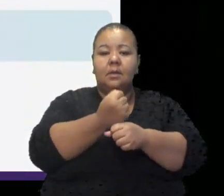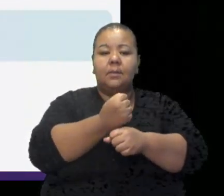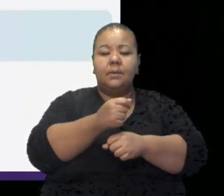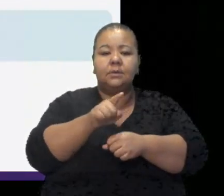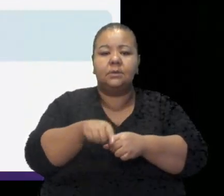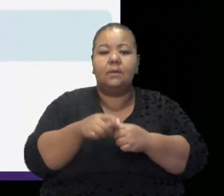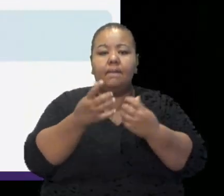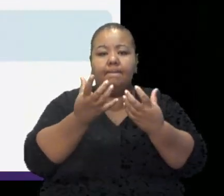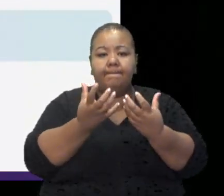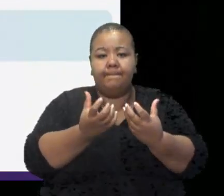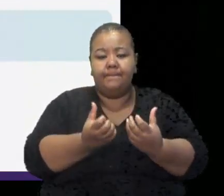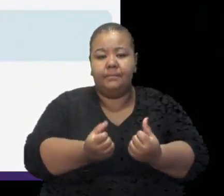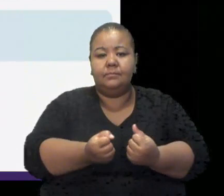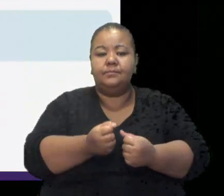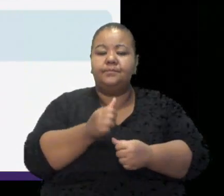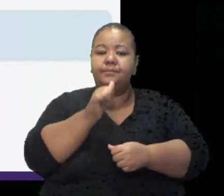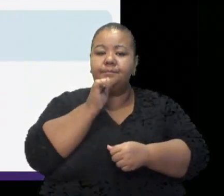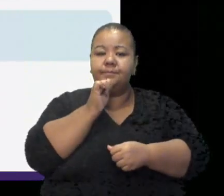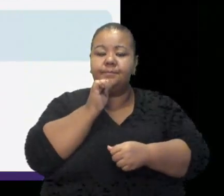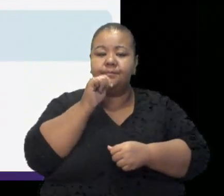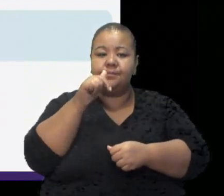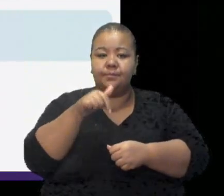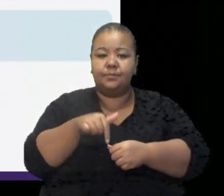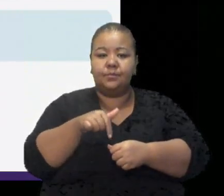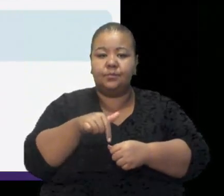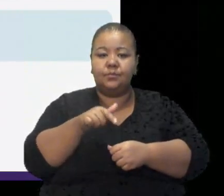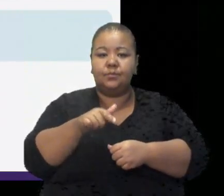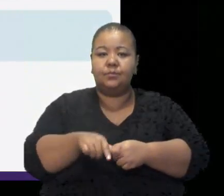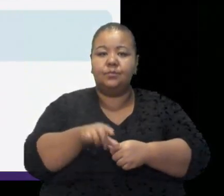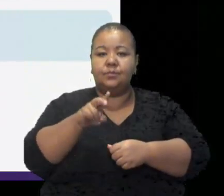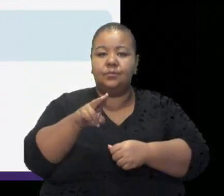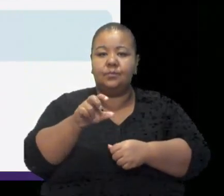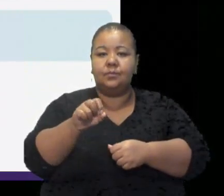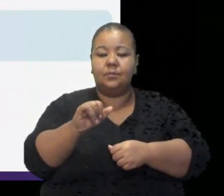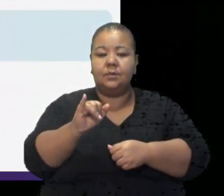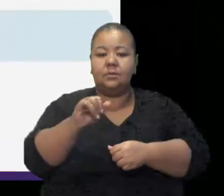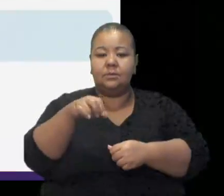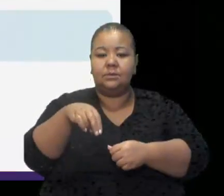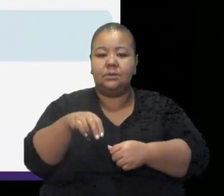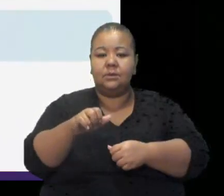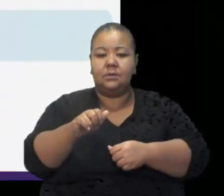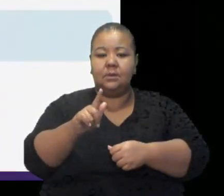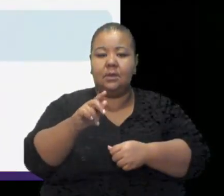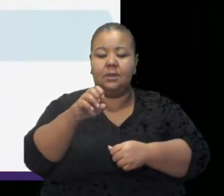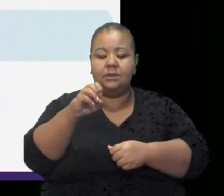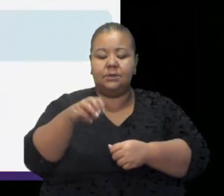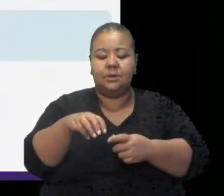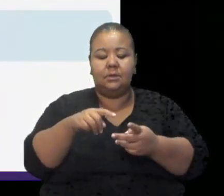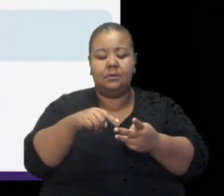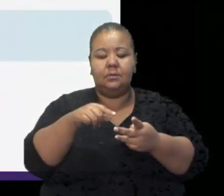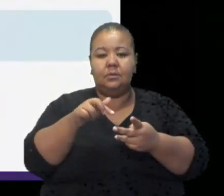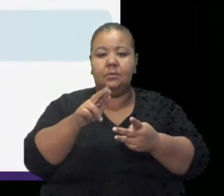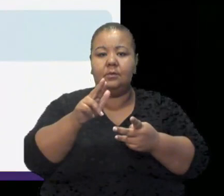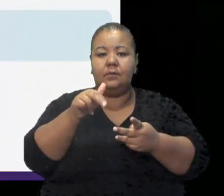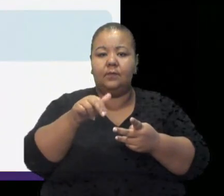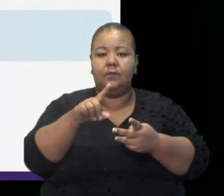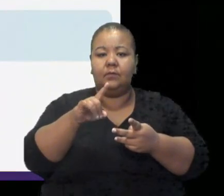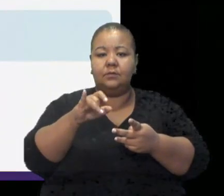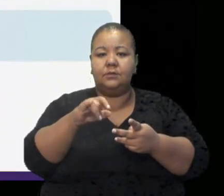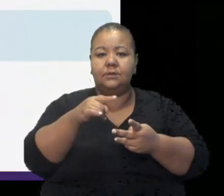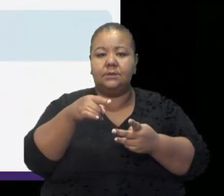pesados. Exemplo aqui, uma usinagem, uma fundição ou ainda